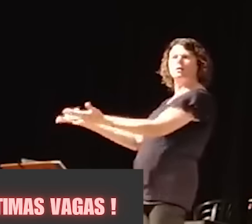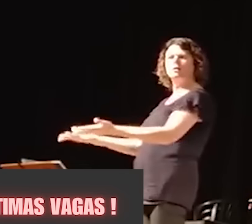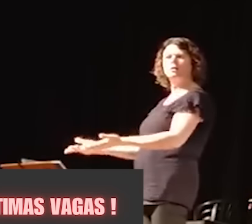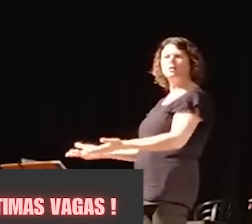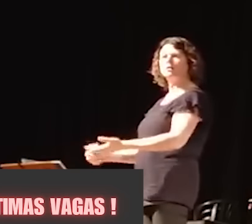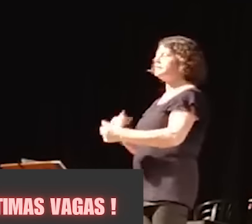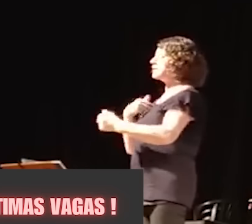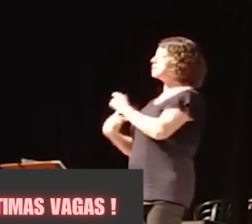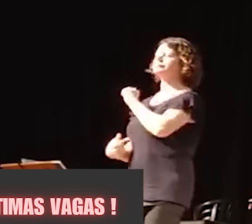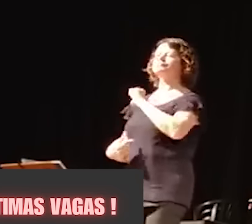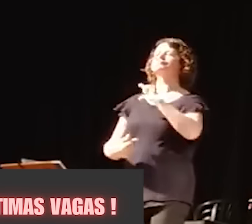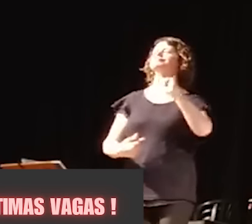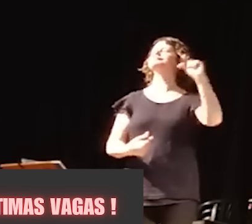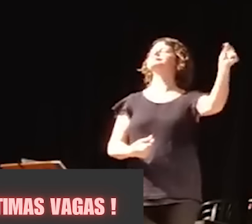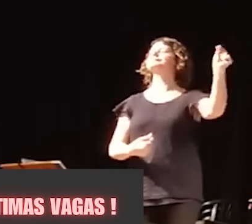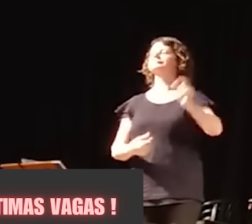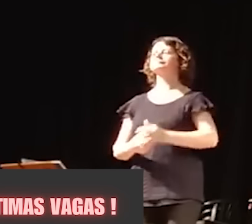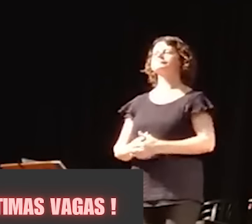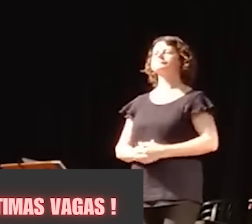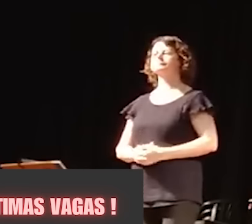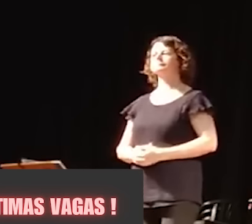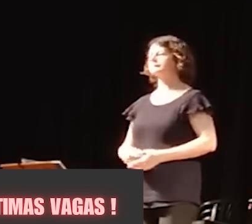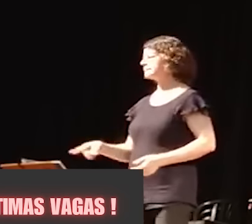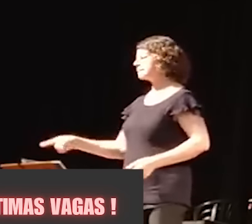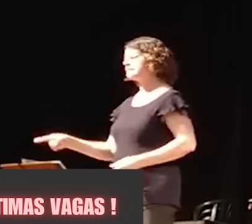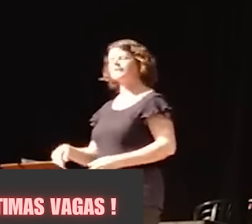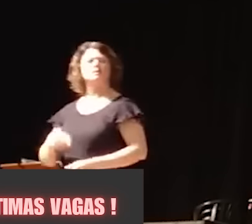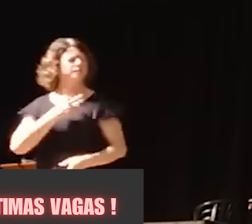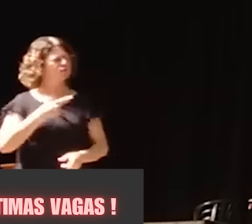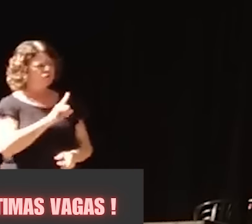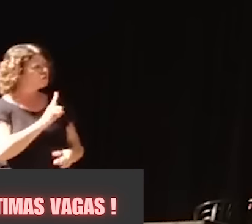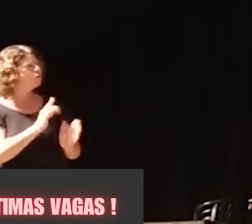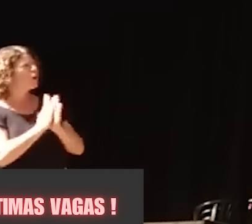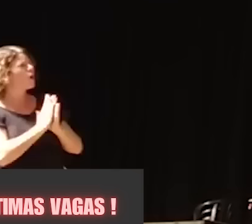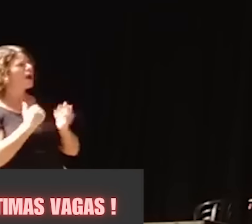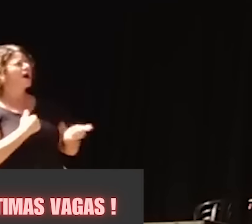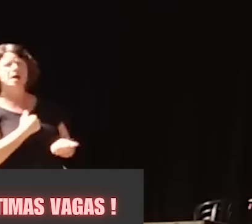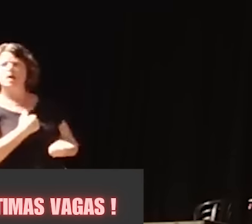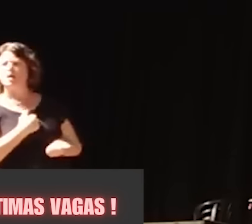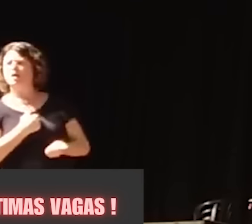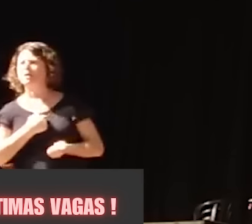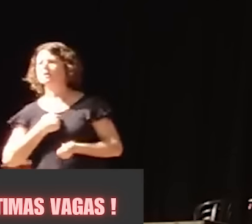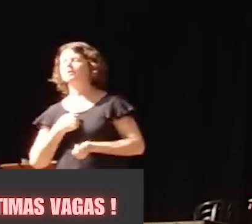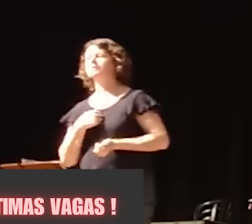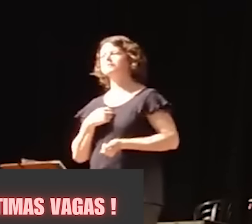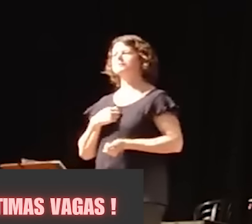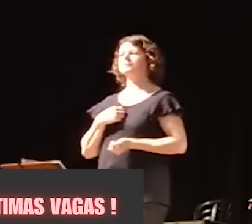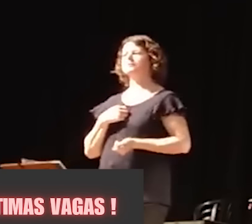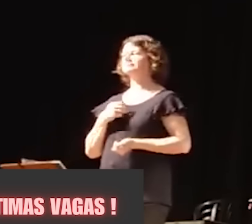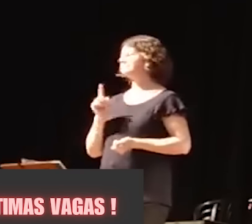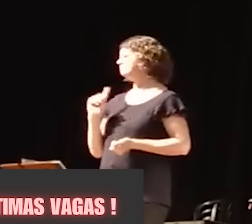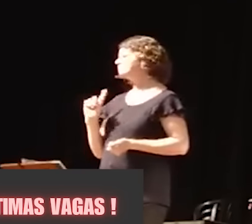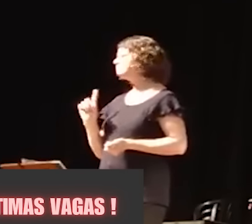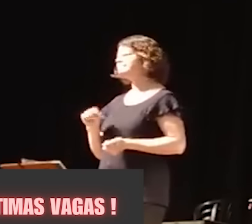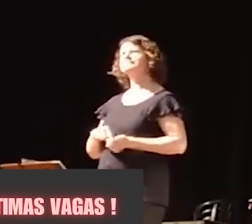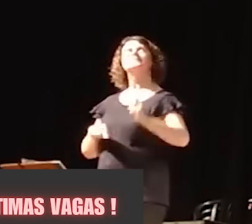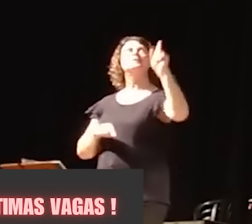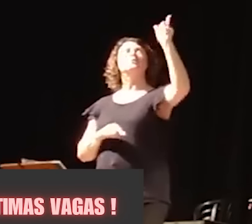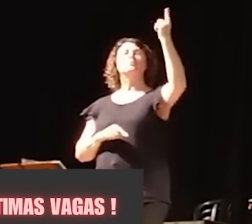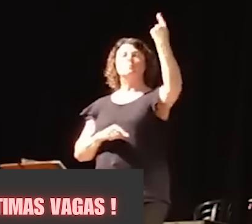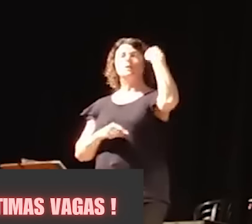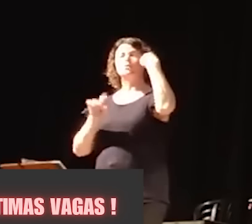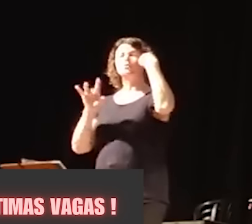fi embora F pastor sou vai orar Fi não se Deus não me falou nada mas falou que i apresentar Jesus no dia